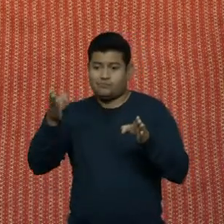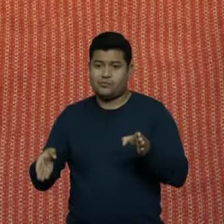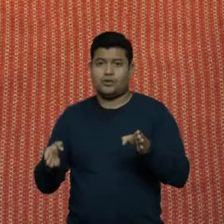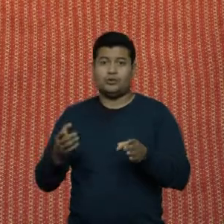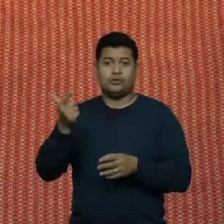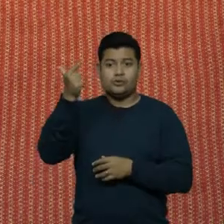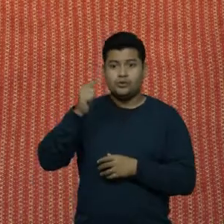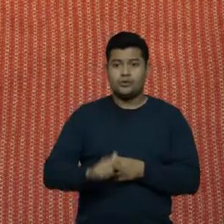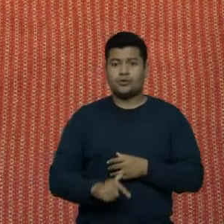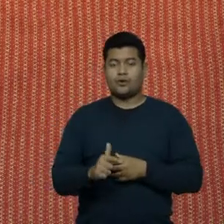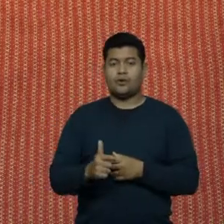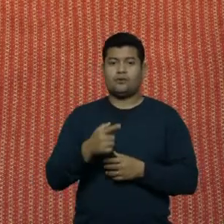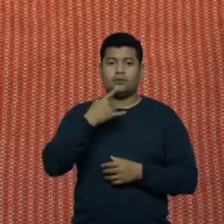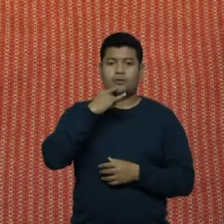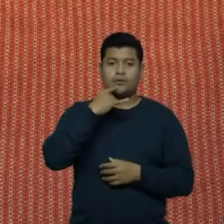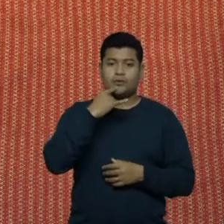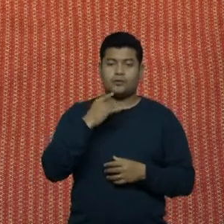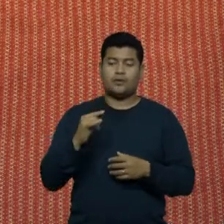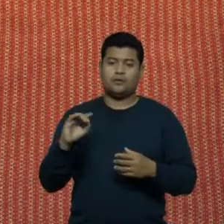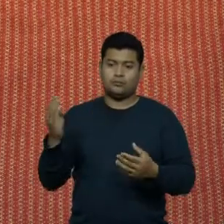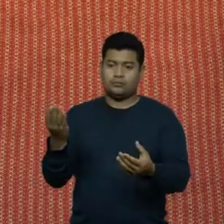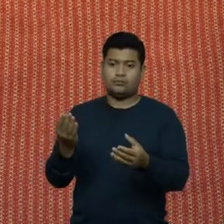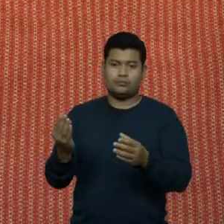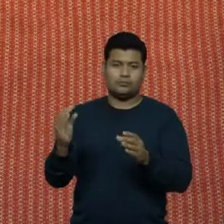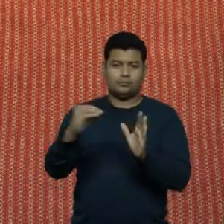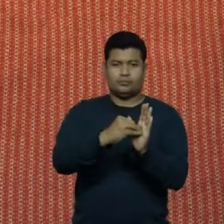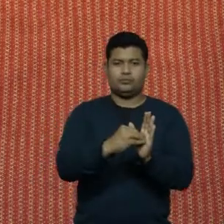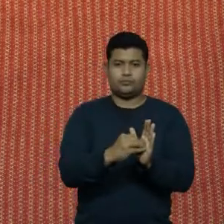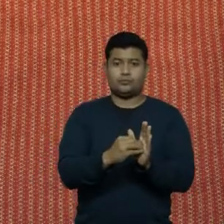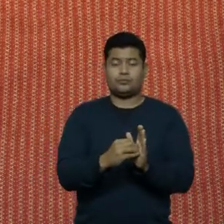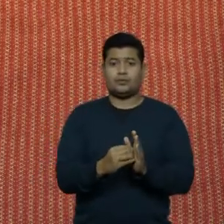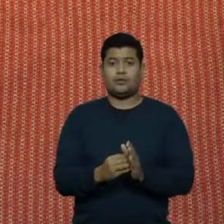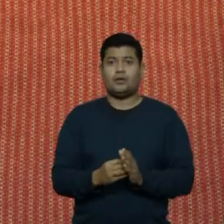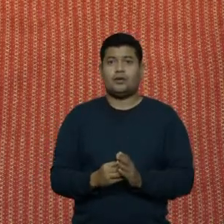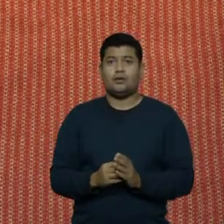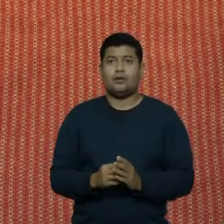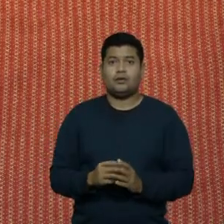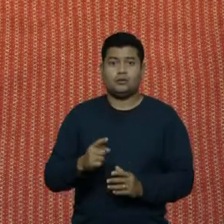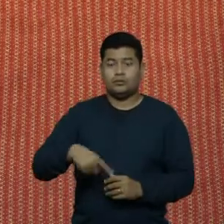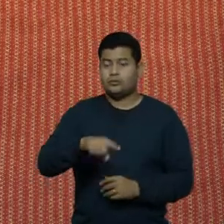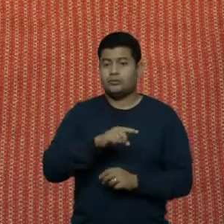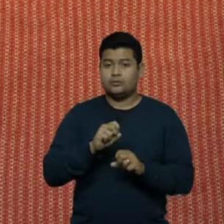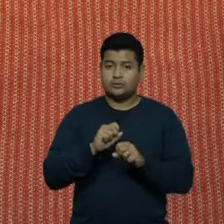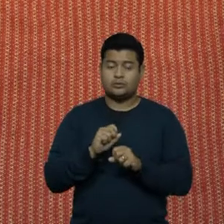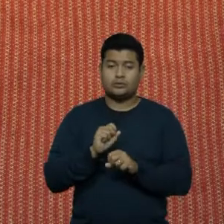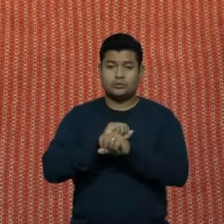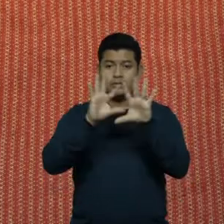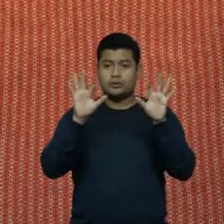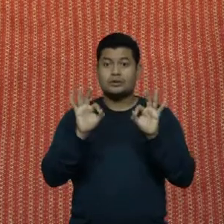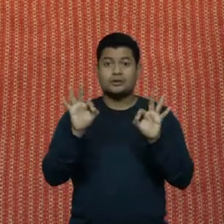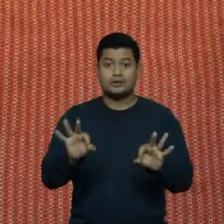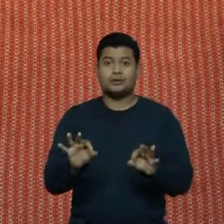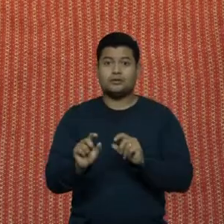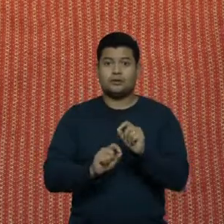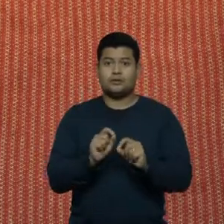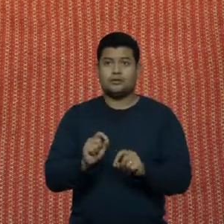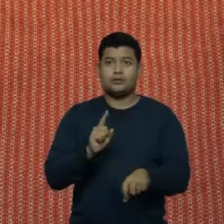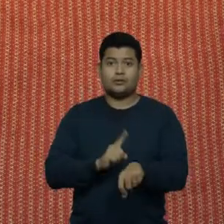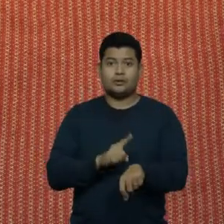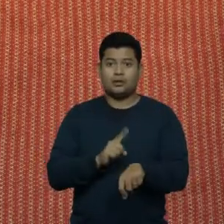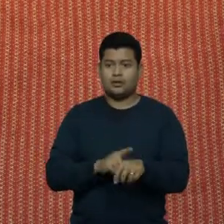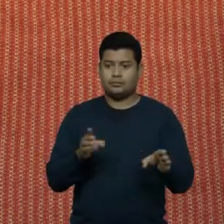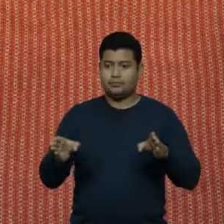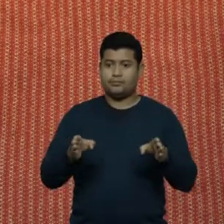bebida quente nesse processo uma vez é uma coisa é certa o tempo que foi pedido vistas o